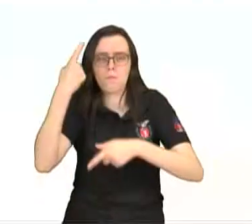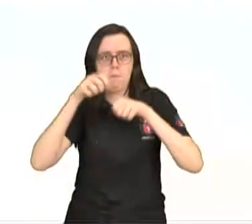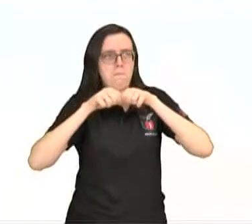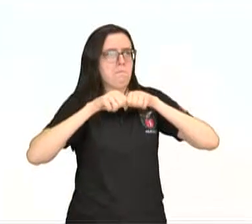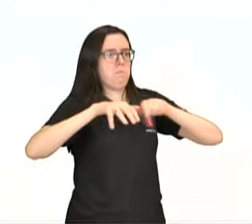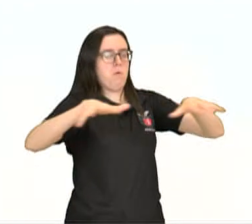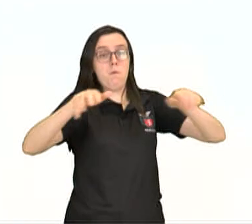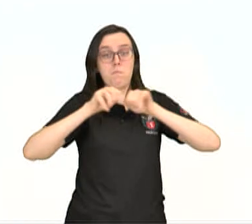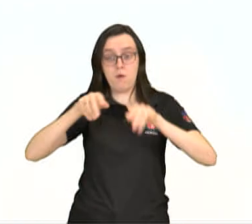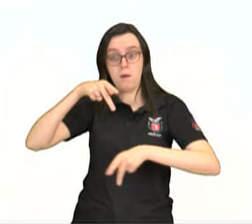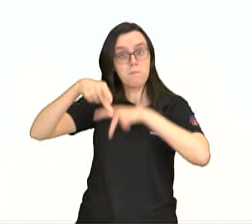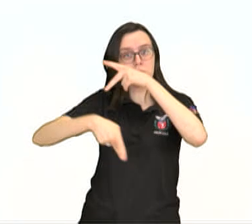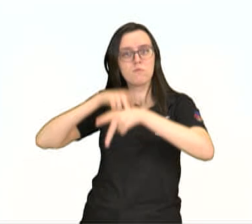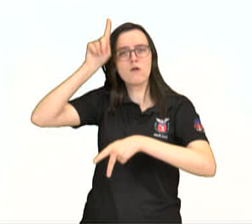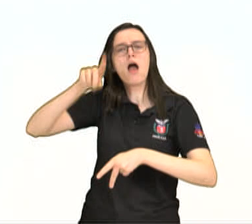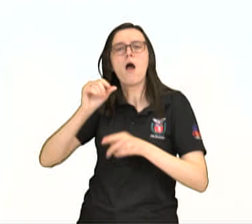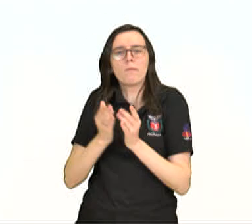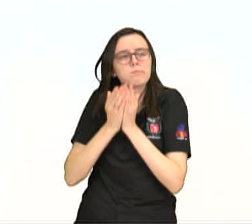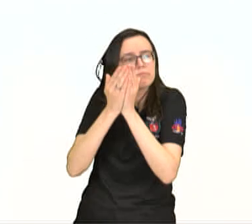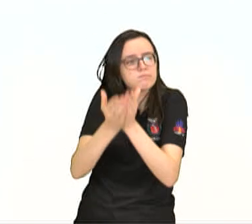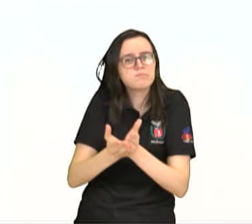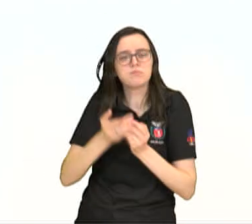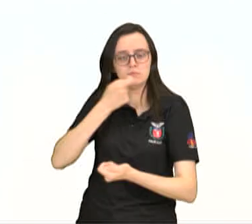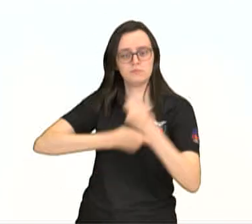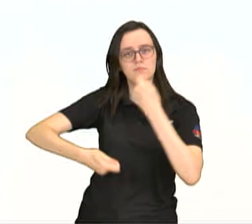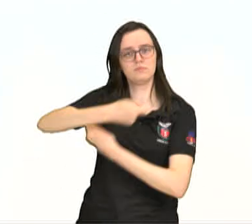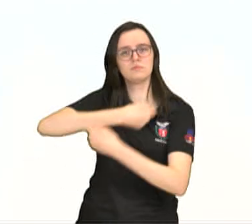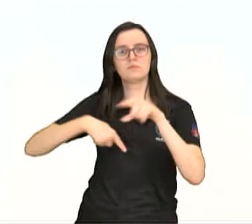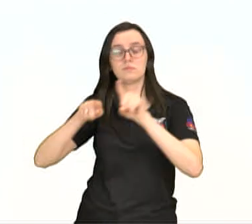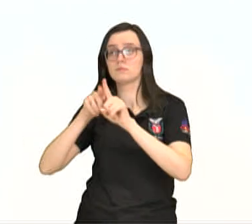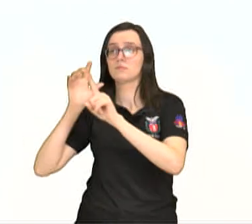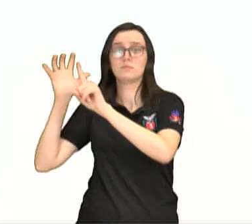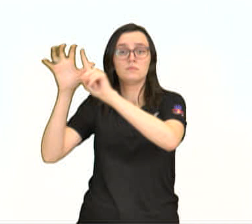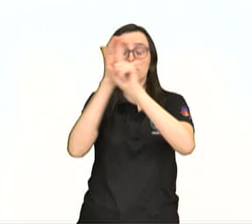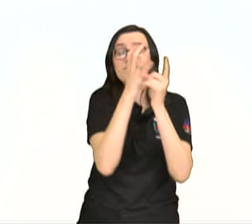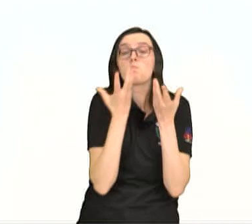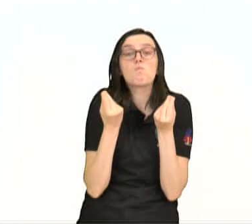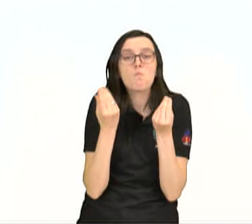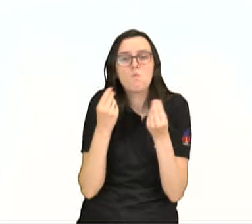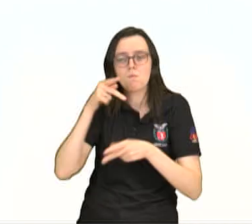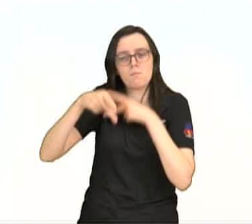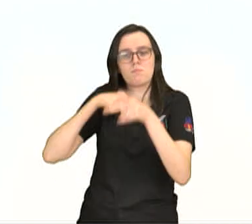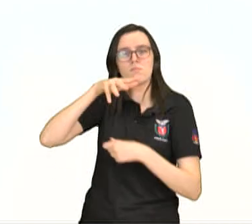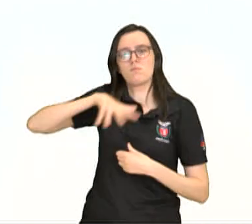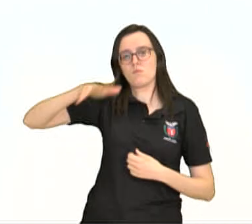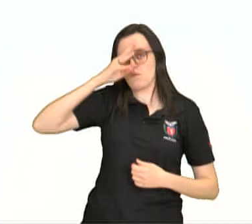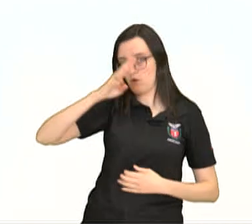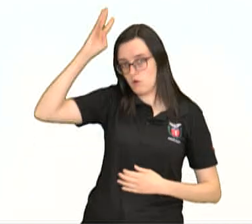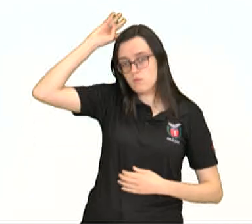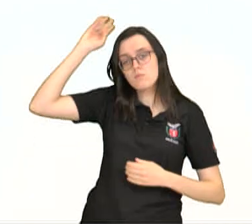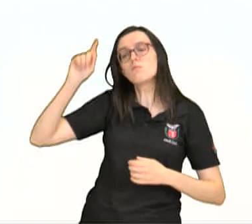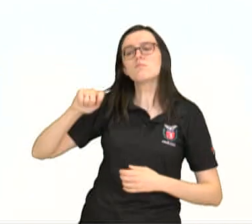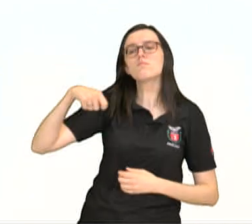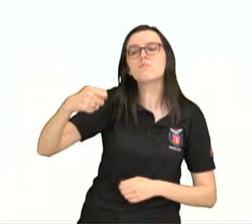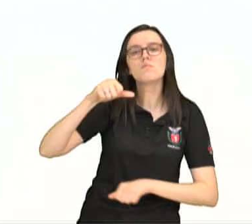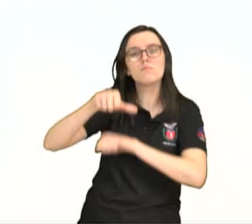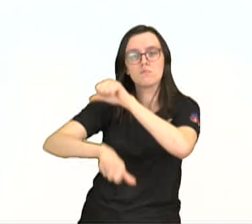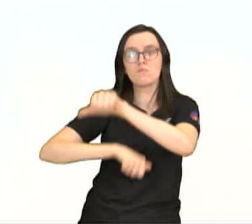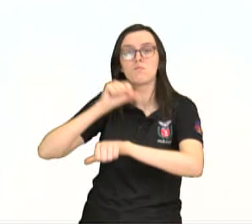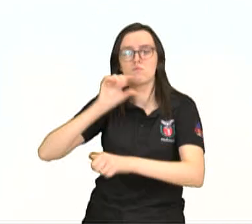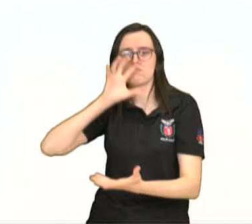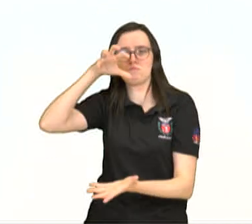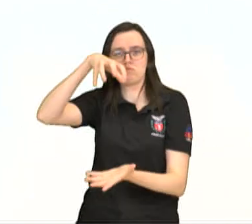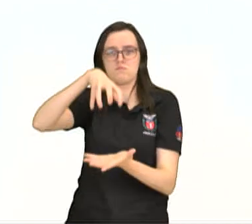eram um povo de navegadores e comerciantes que influenciou muito a civilização romana, tornando-a em um